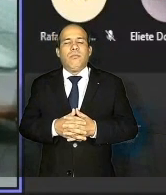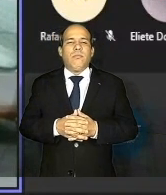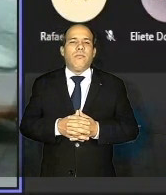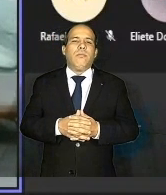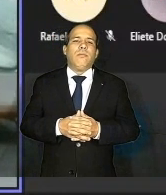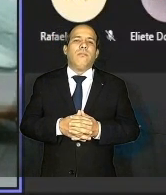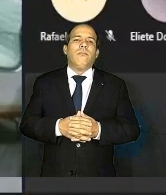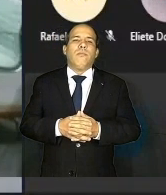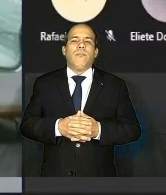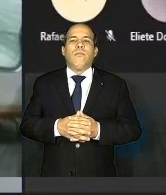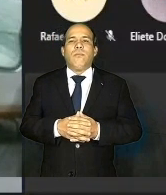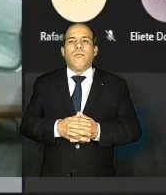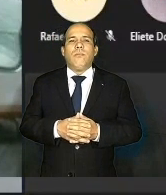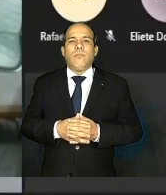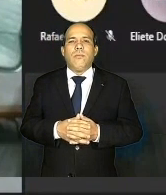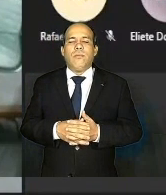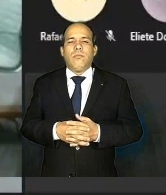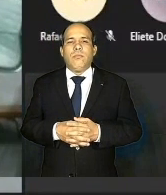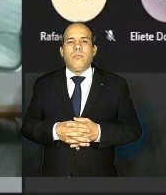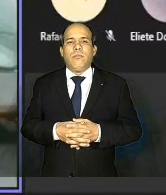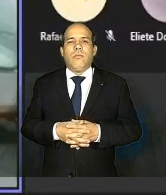o